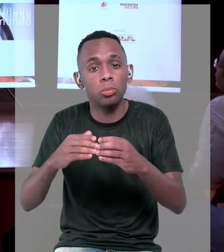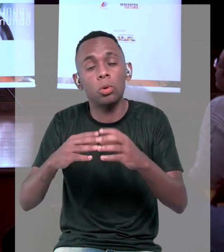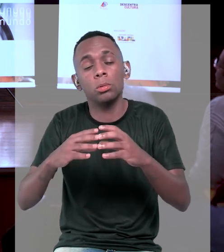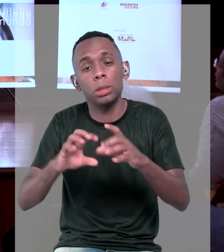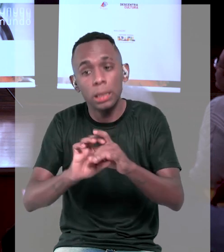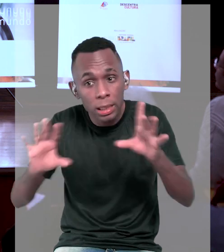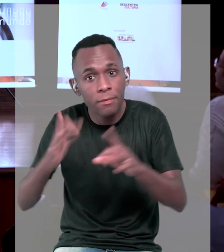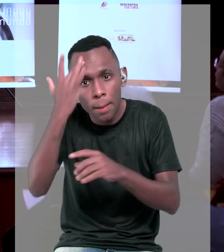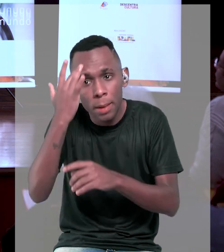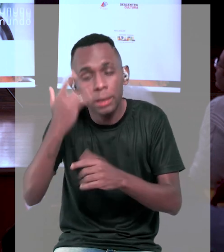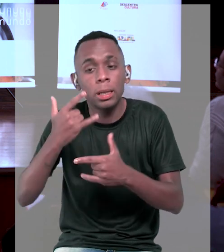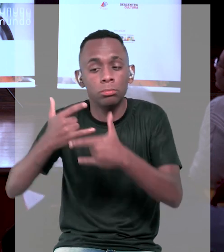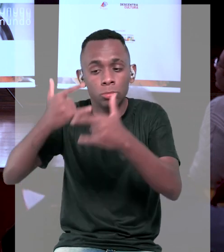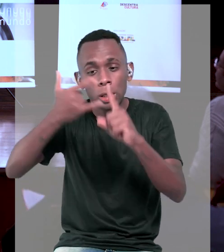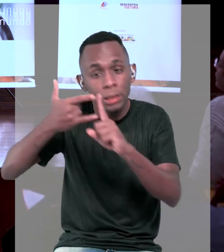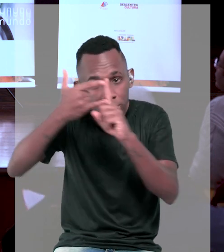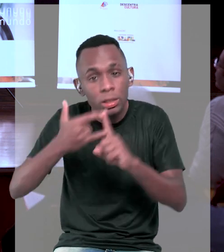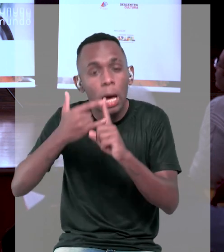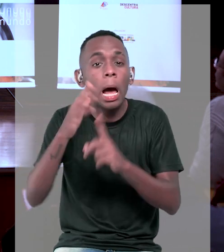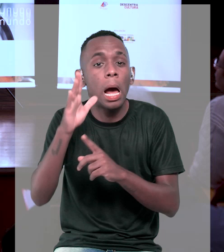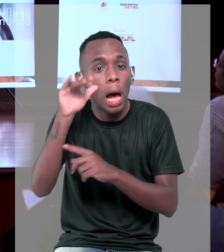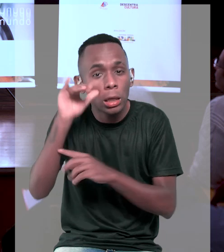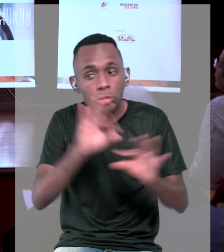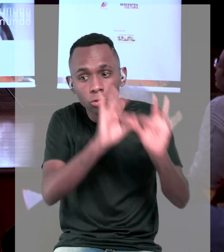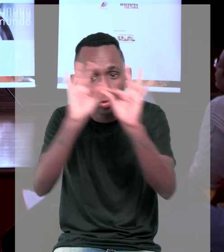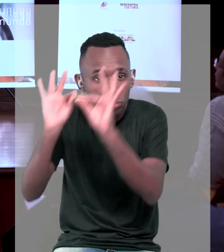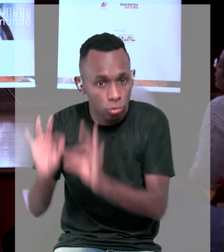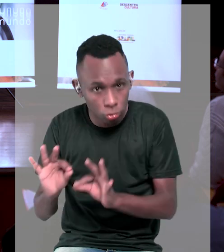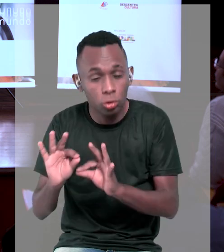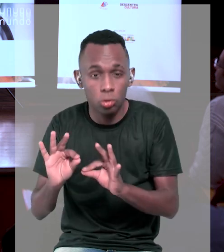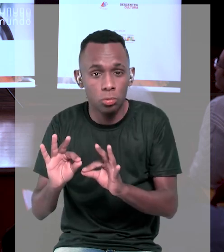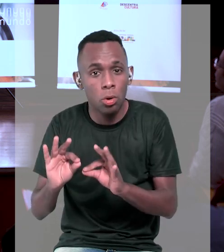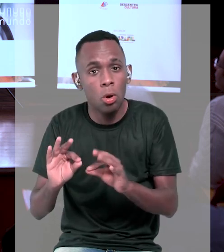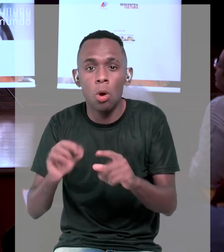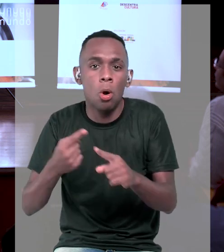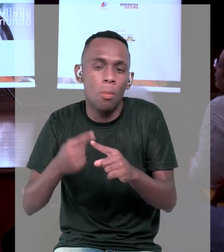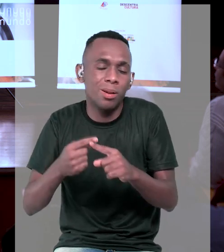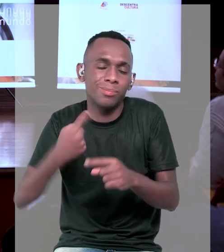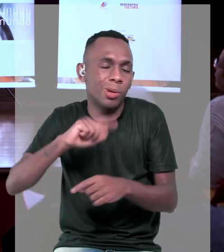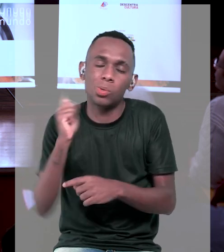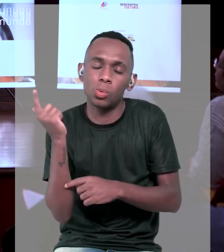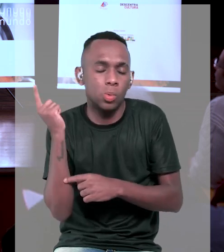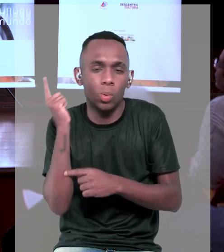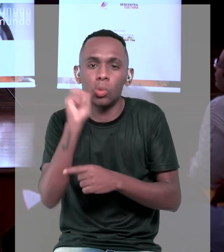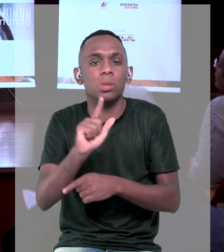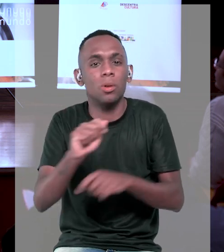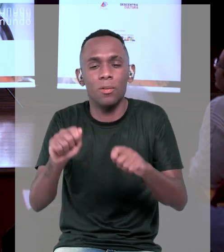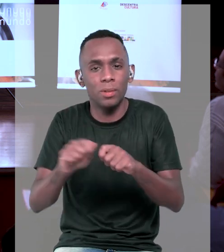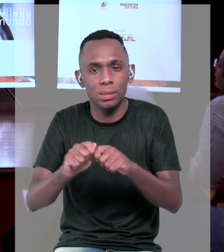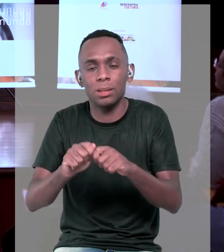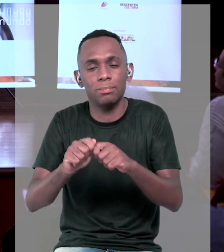Zoom. A gente fez um Zoom só para esses grupos que estão aqui, já que a gente não conseguiu fazer a transmissão